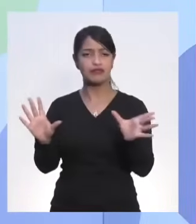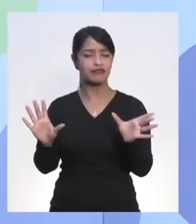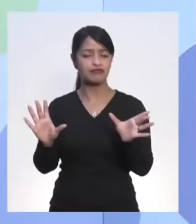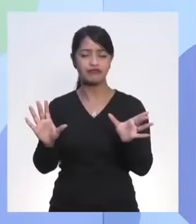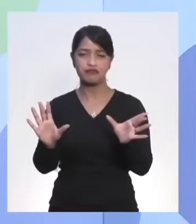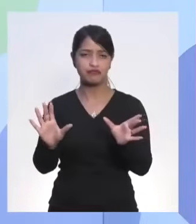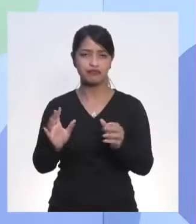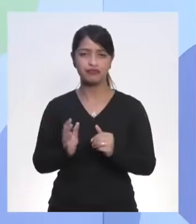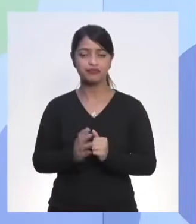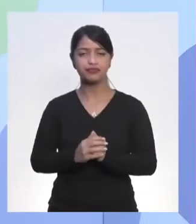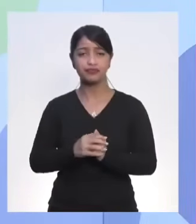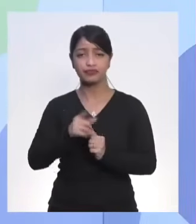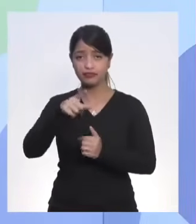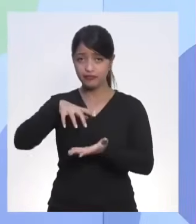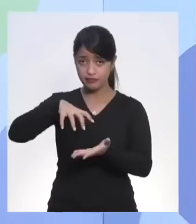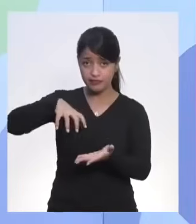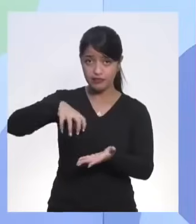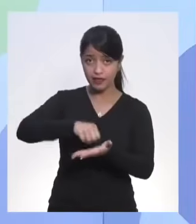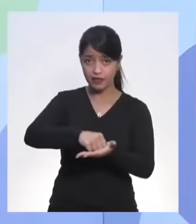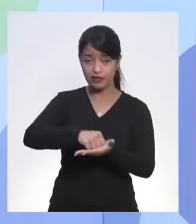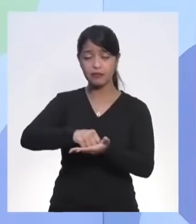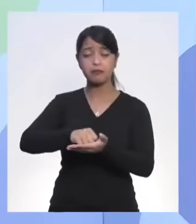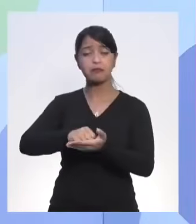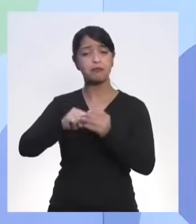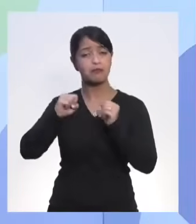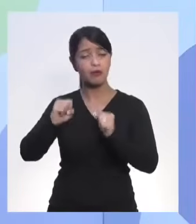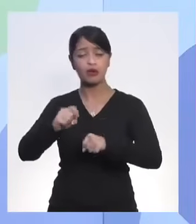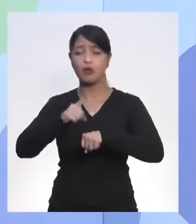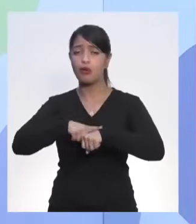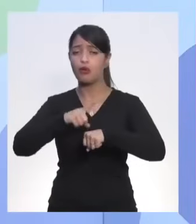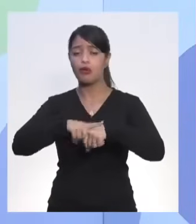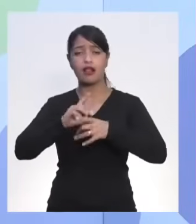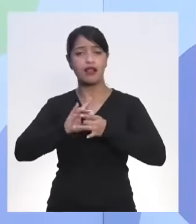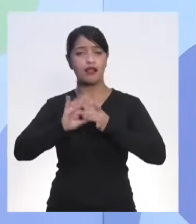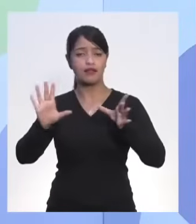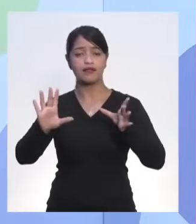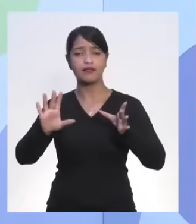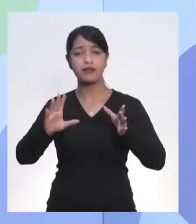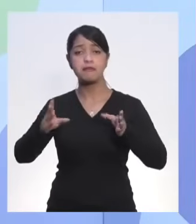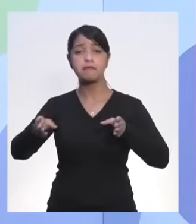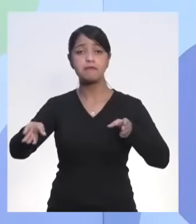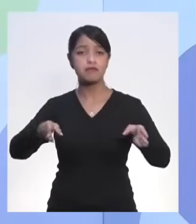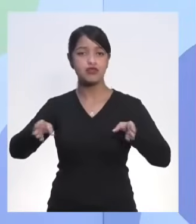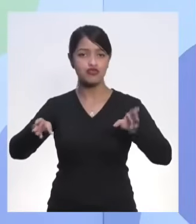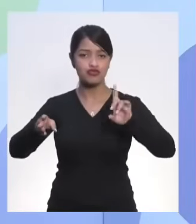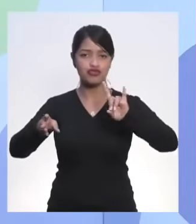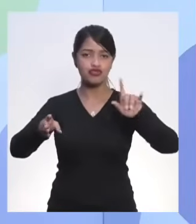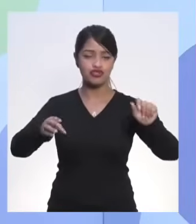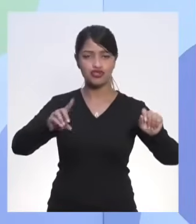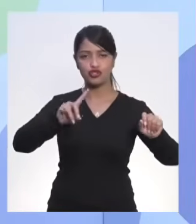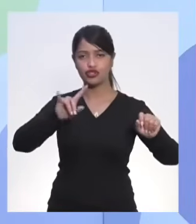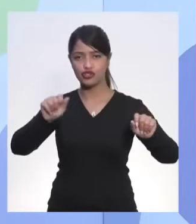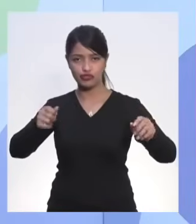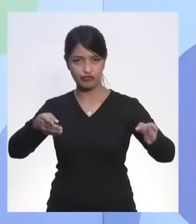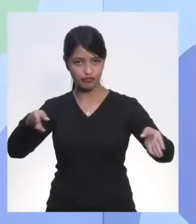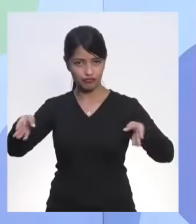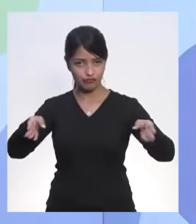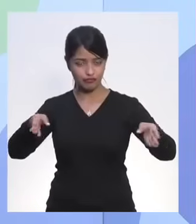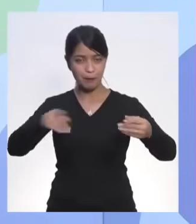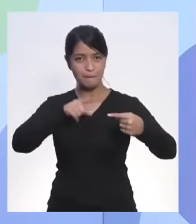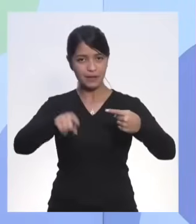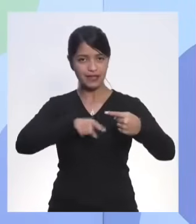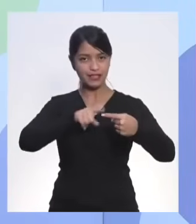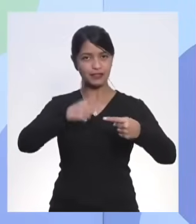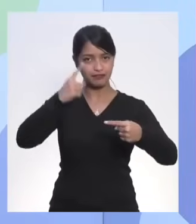ser feita durante esses períodos, né, em que vão acontecer as